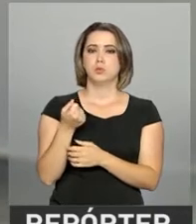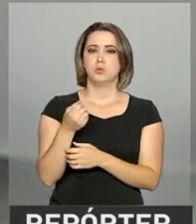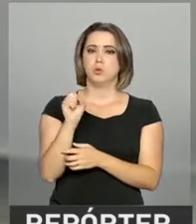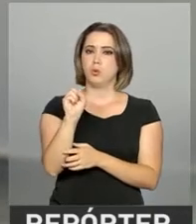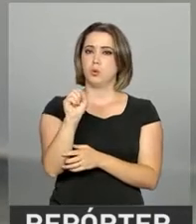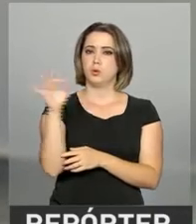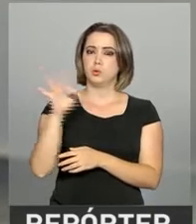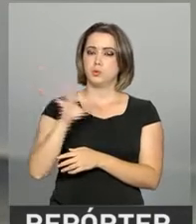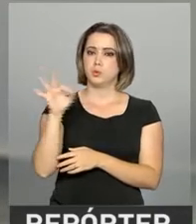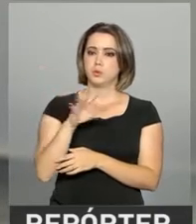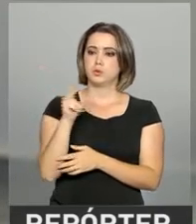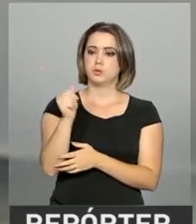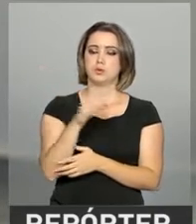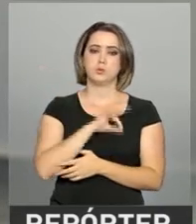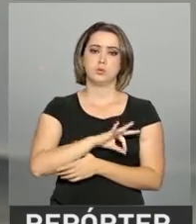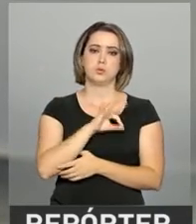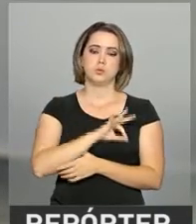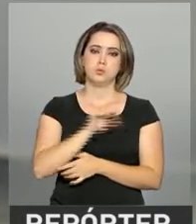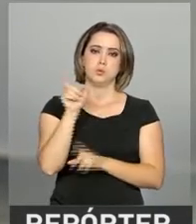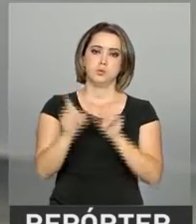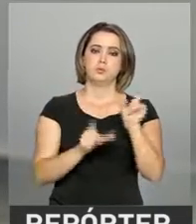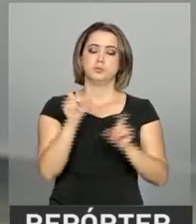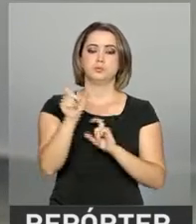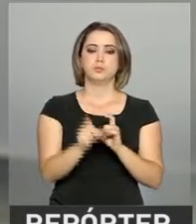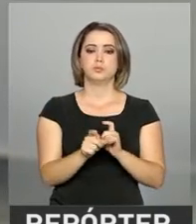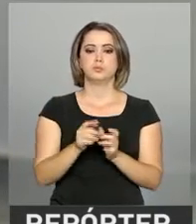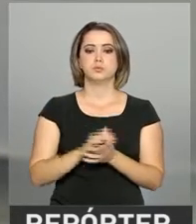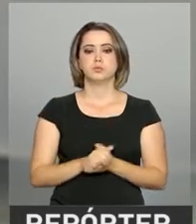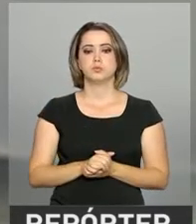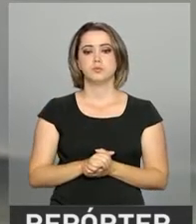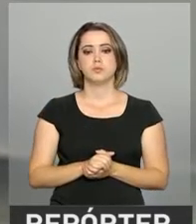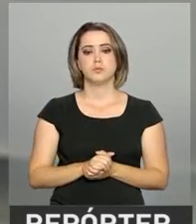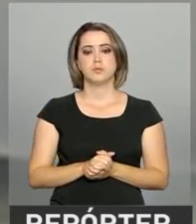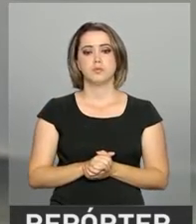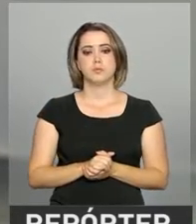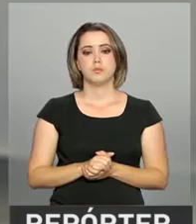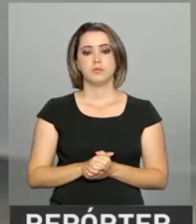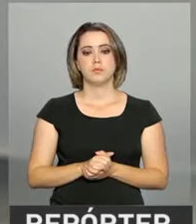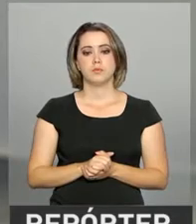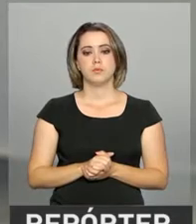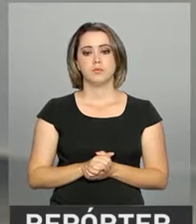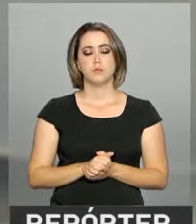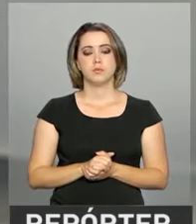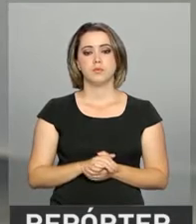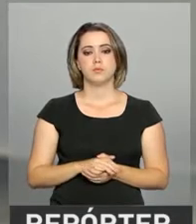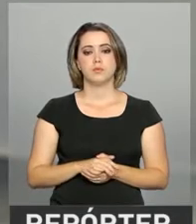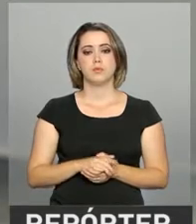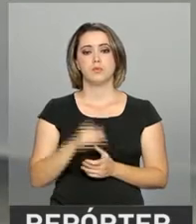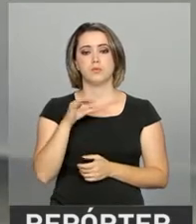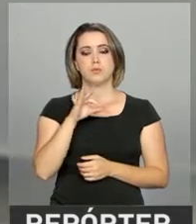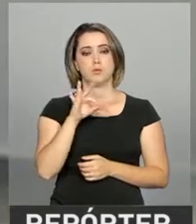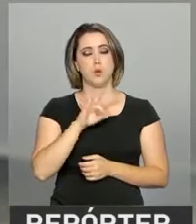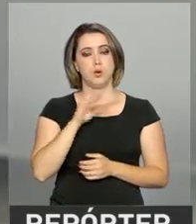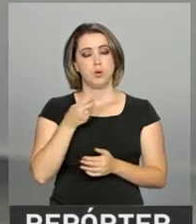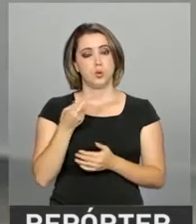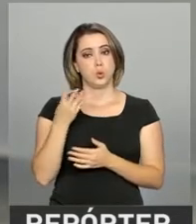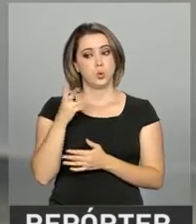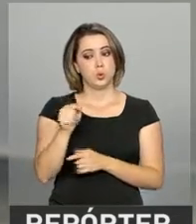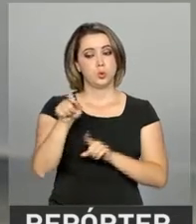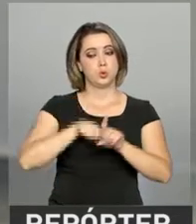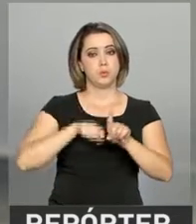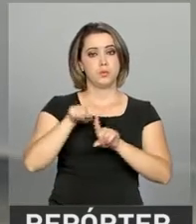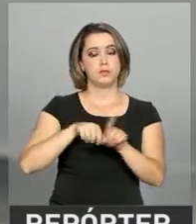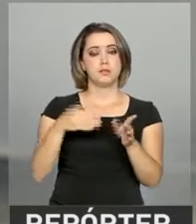referente a oito por cento da remuneração do trabalhador e nos depósitos devem ocorrer mensalmente